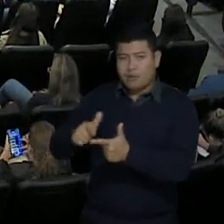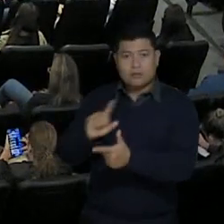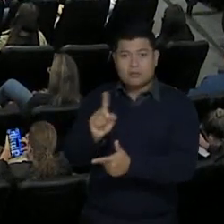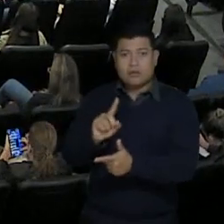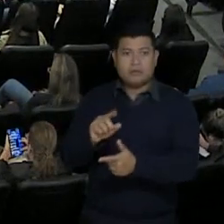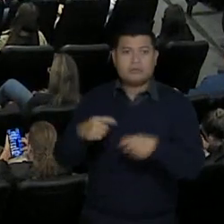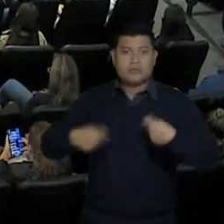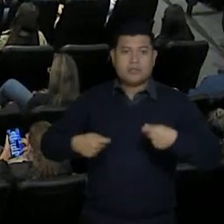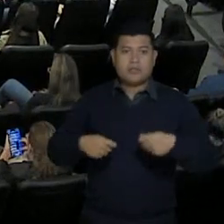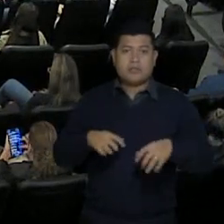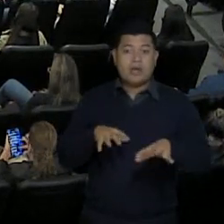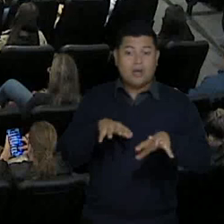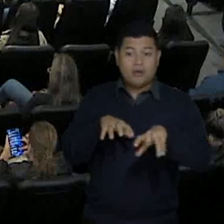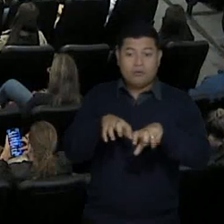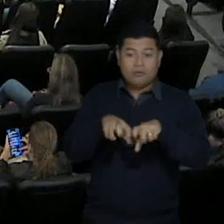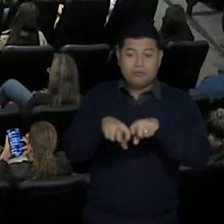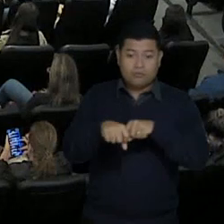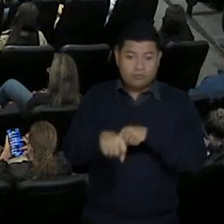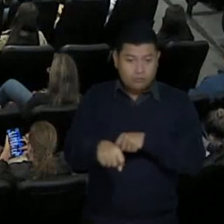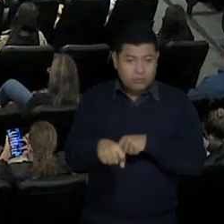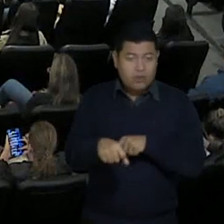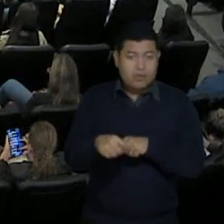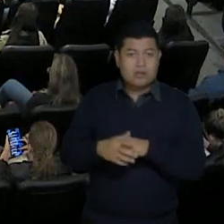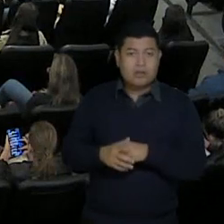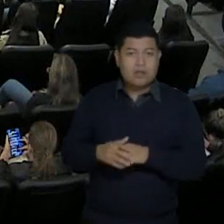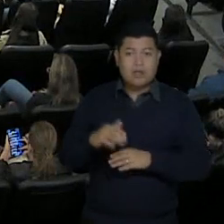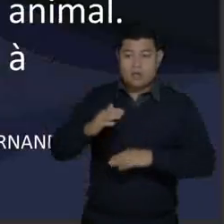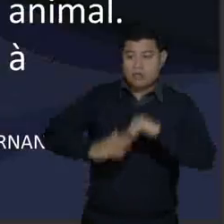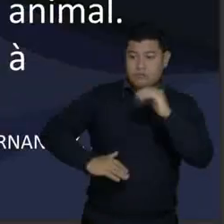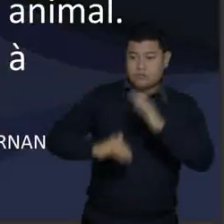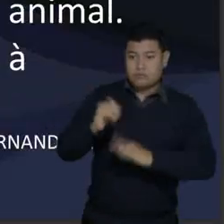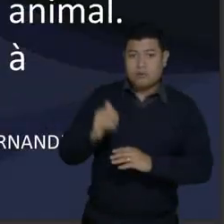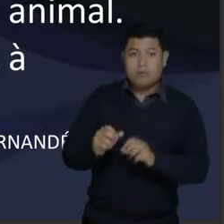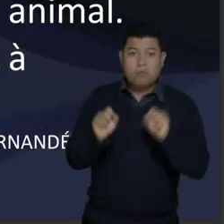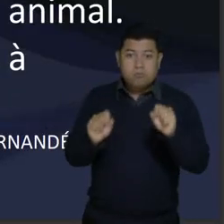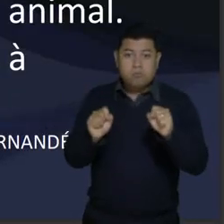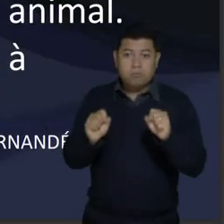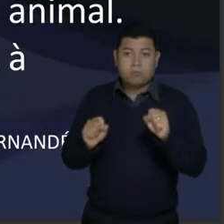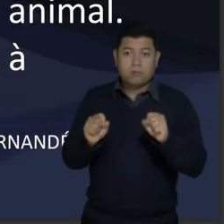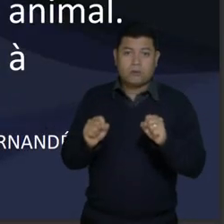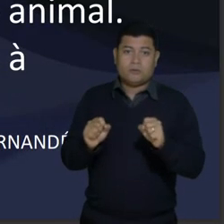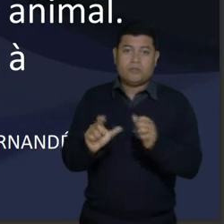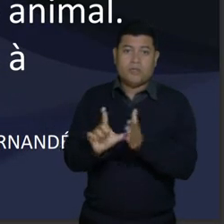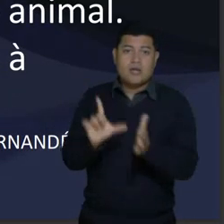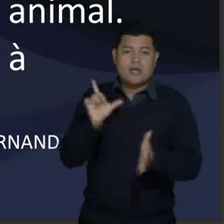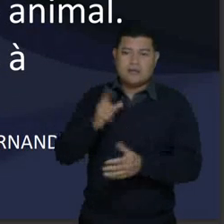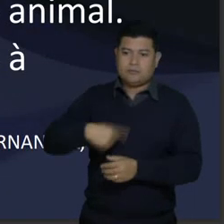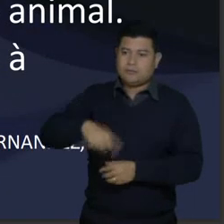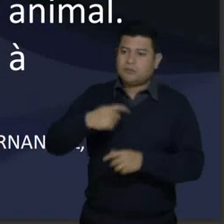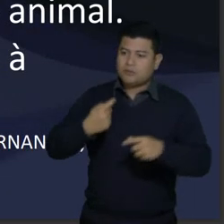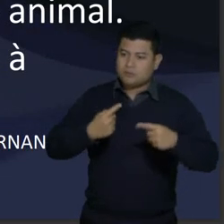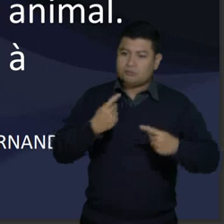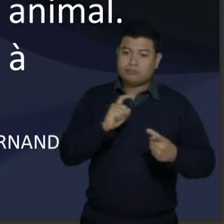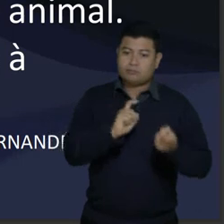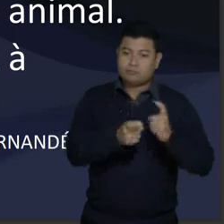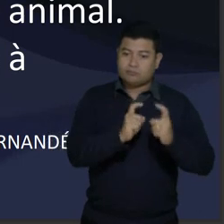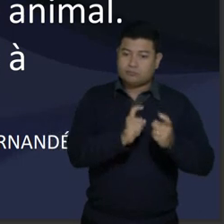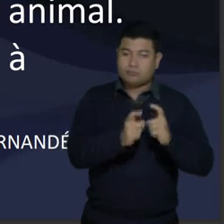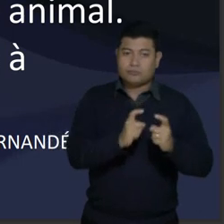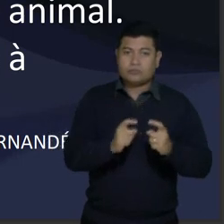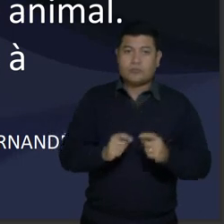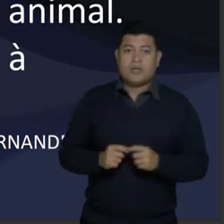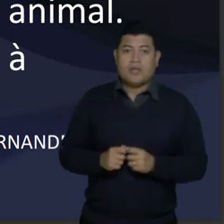capacidades e possibilidades somente assim poderemos realizar essas duas